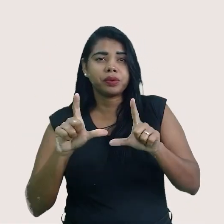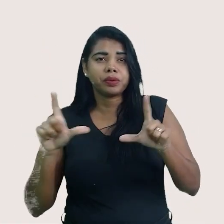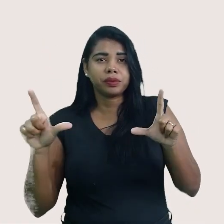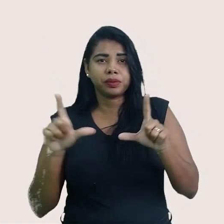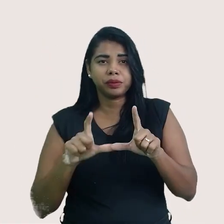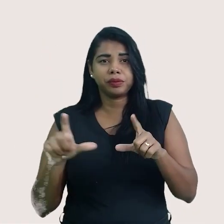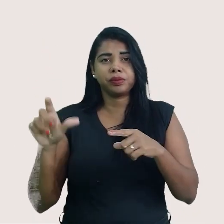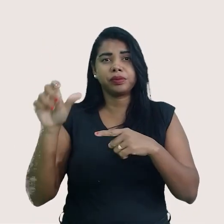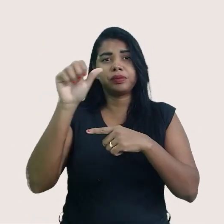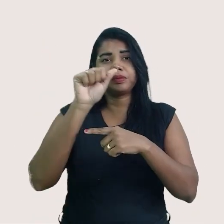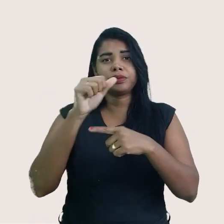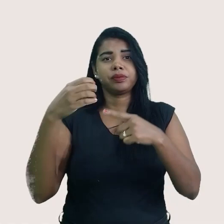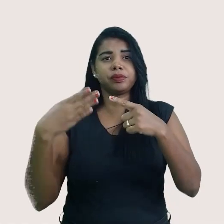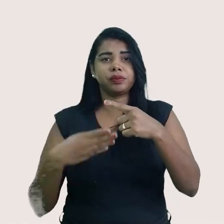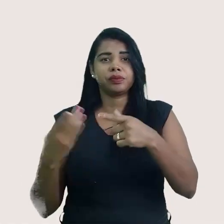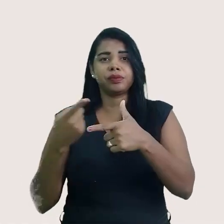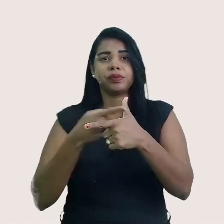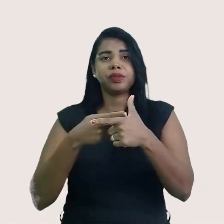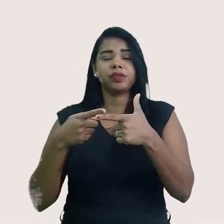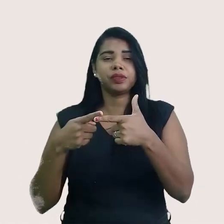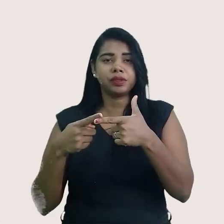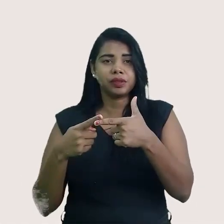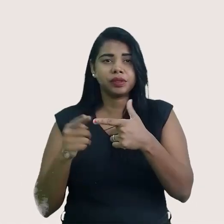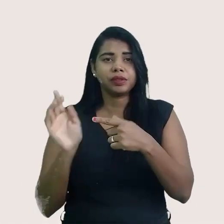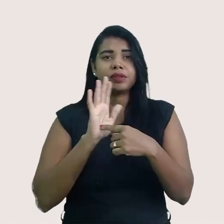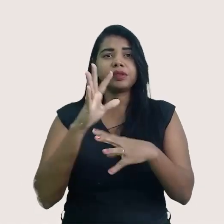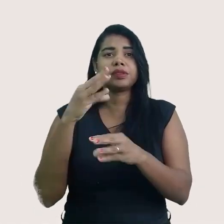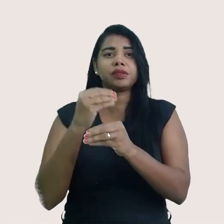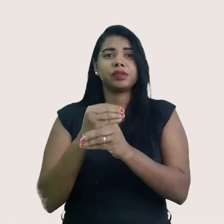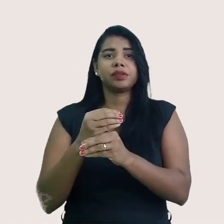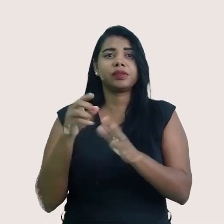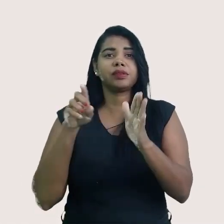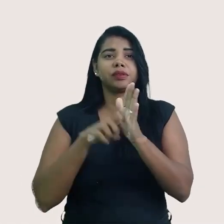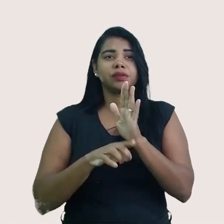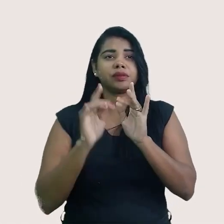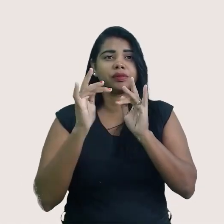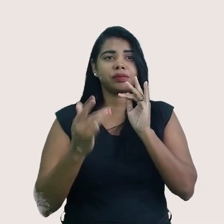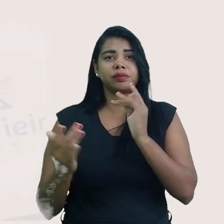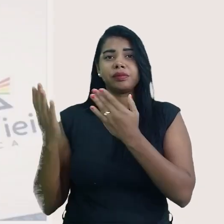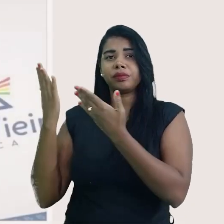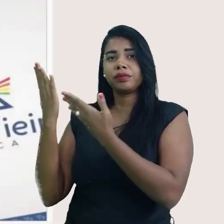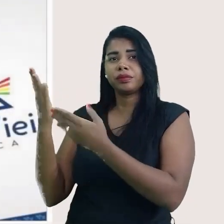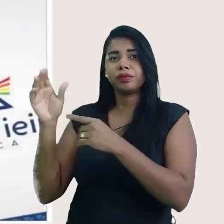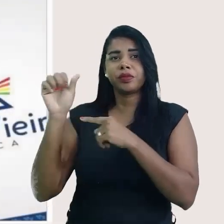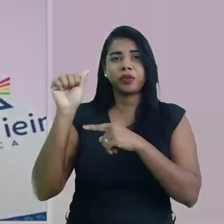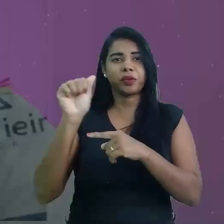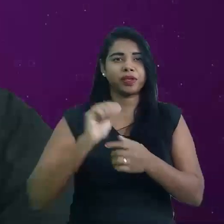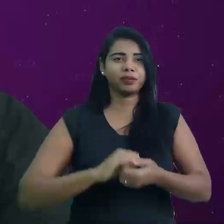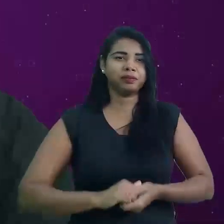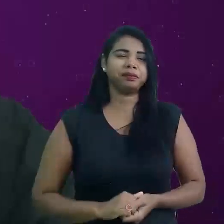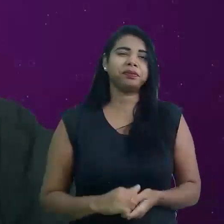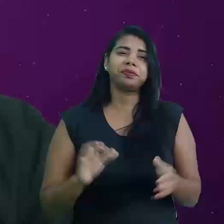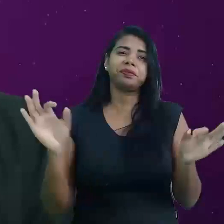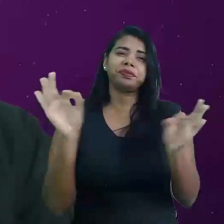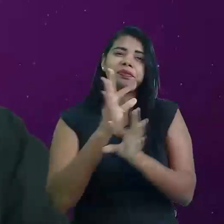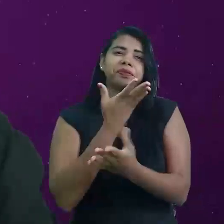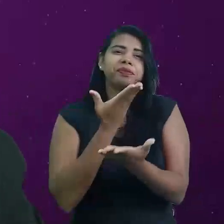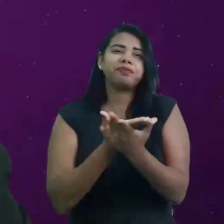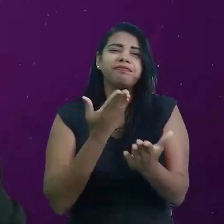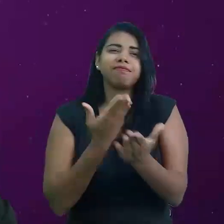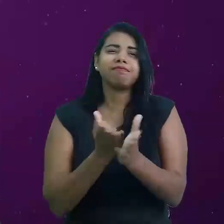lâmina vai ser lambda dividido por 4, dando como alternativa o gabarito da letra A. Bom, com isso,